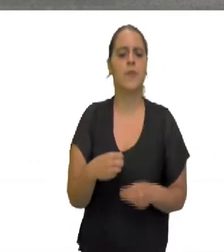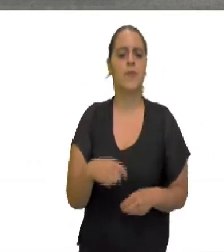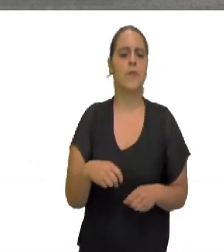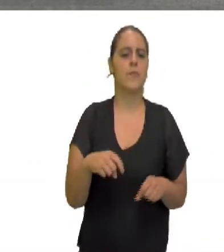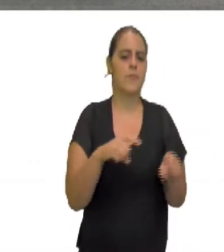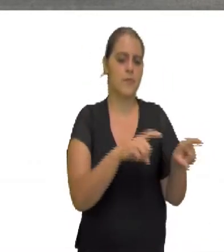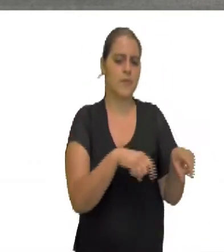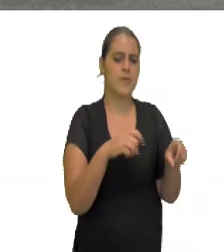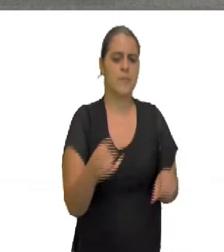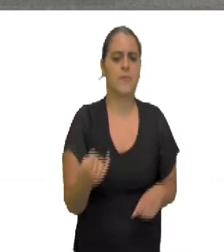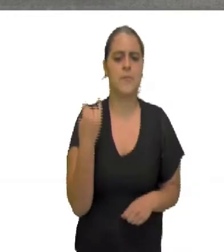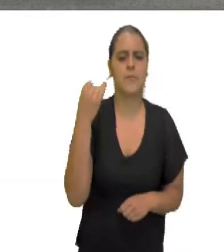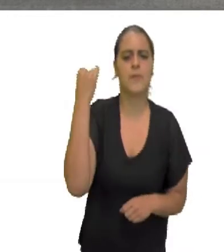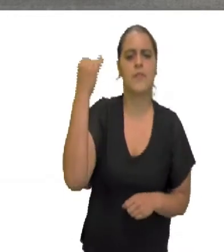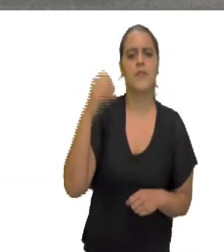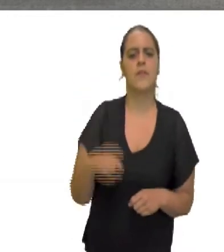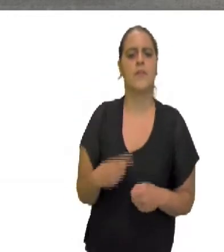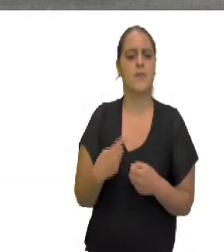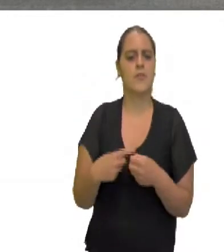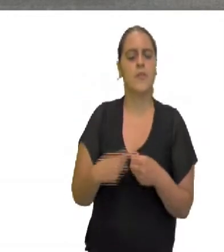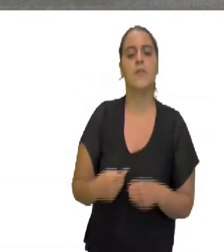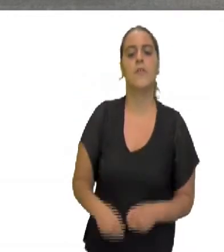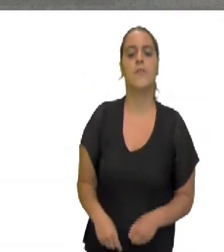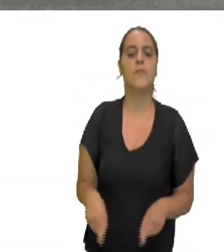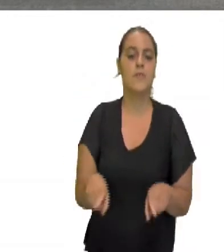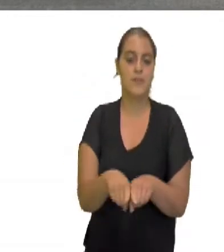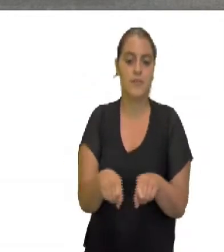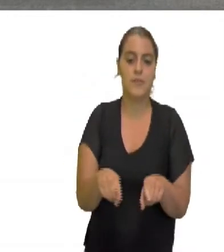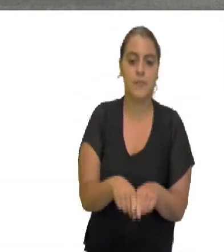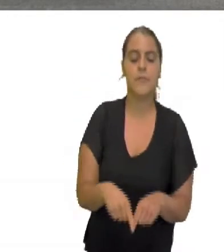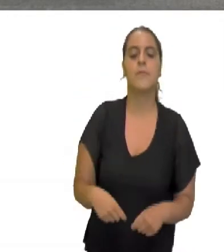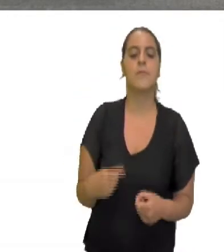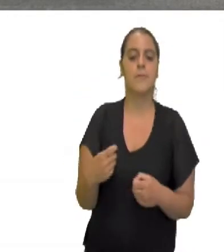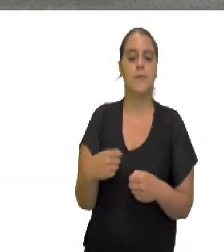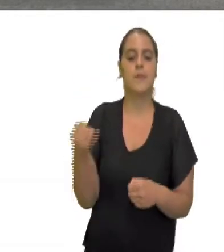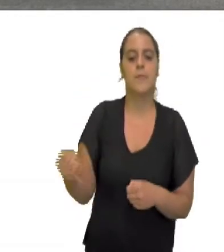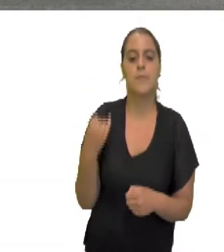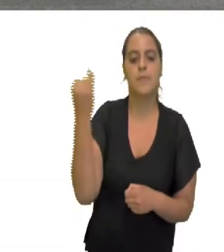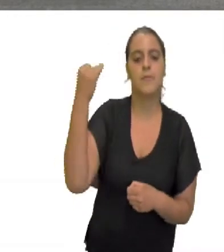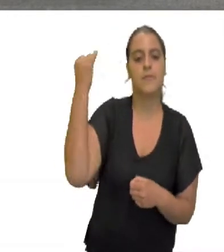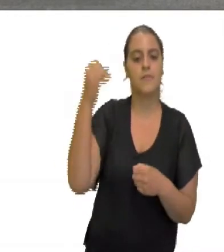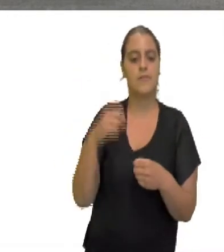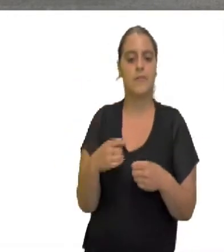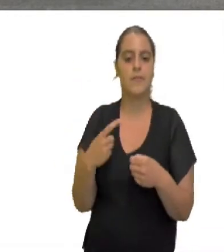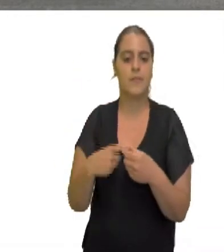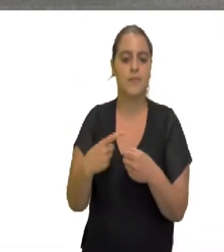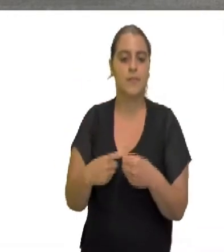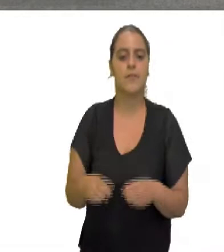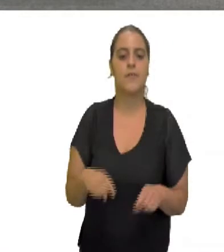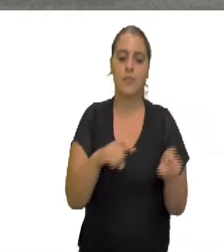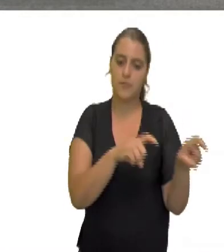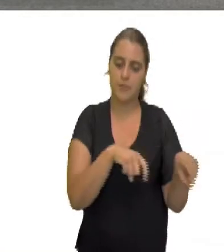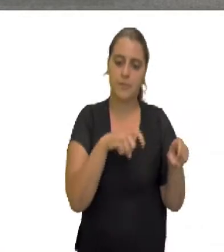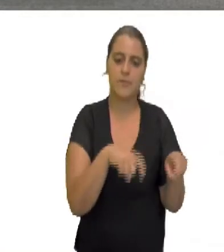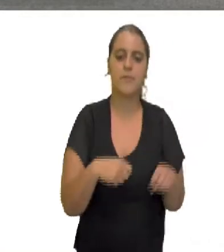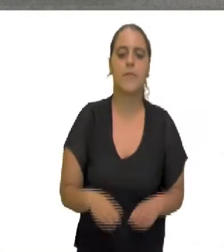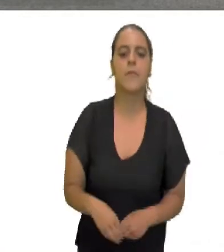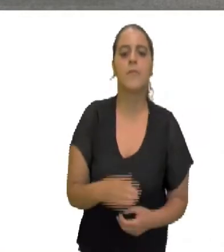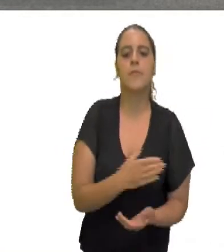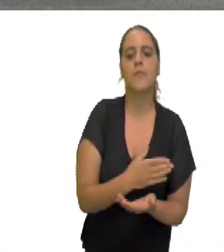para a cidade e como a cidade é extremamente importante para o campo. Nós vamos começar essa